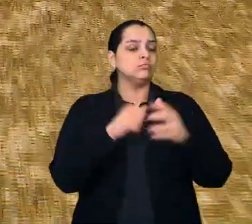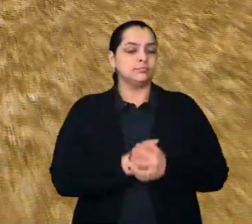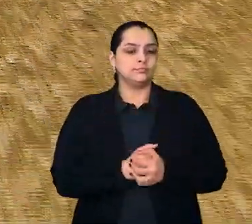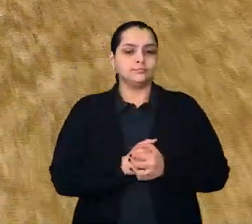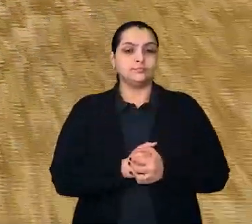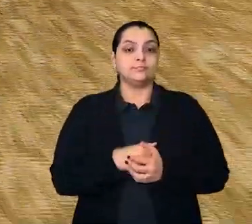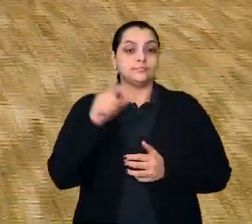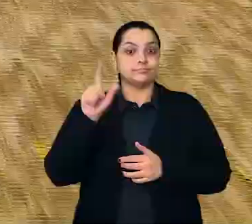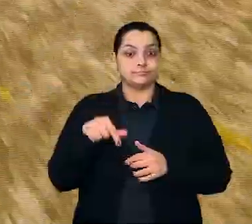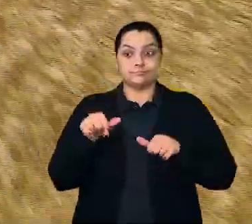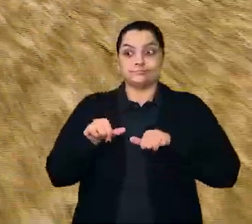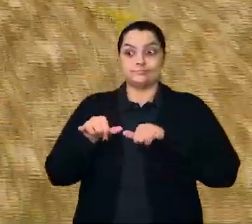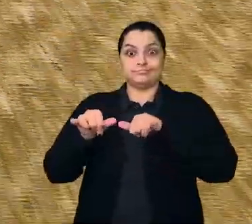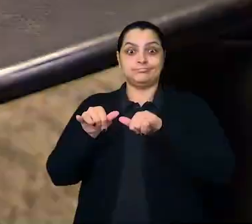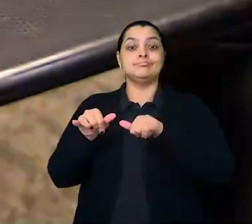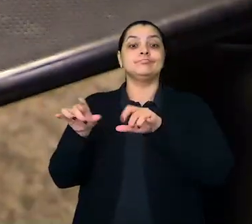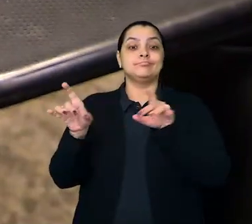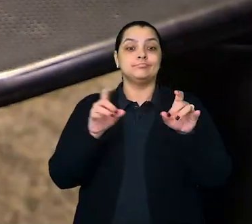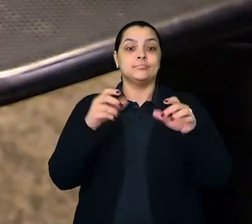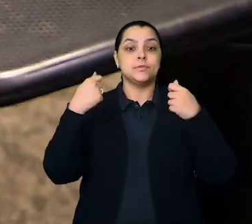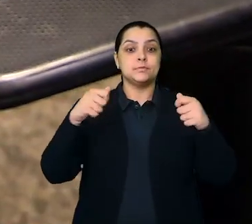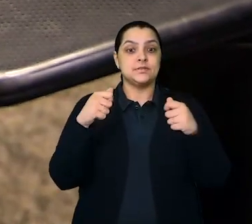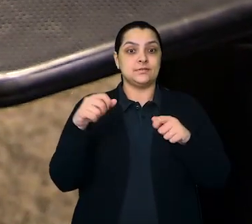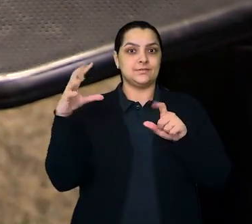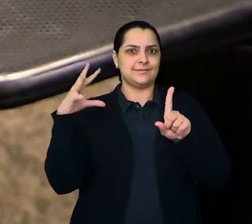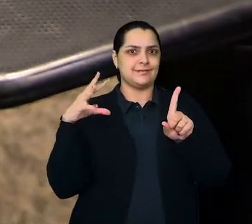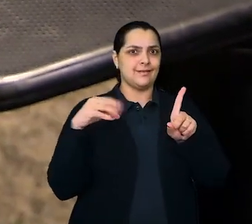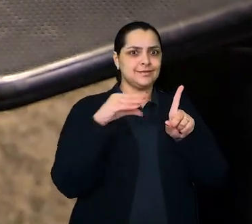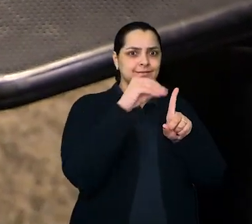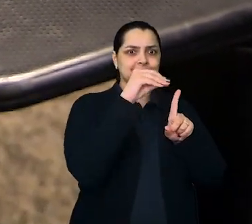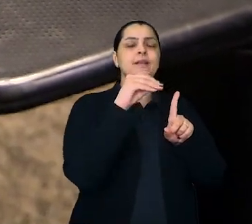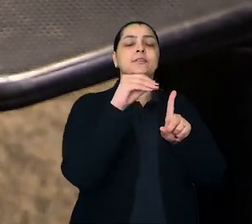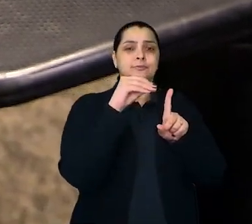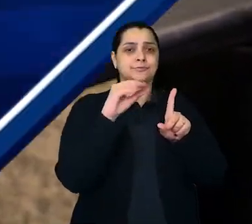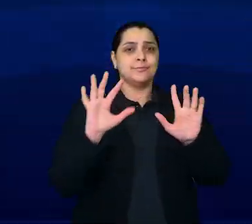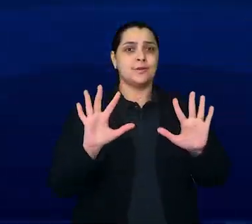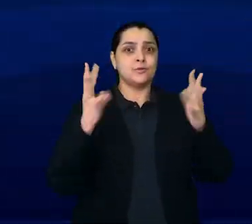Rede varejista deve indenizar balconista vítima de assédio sexual.